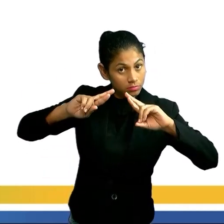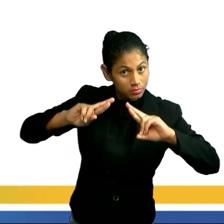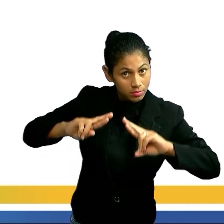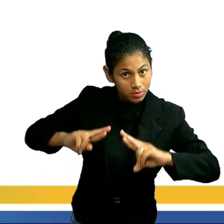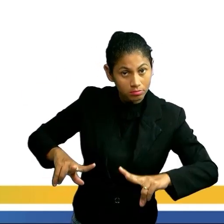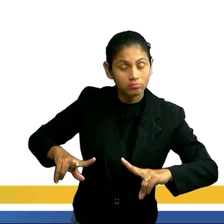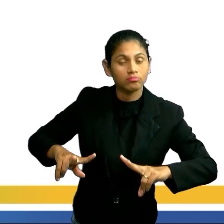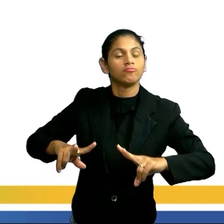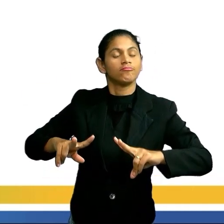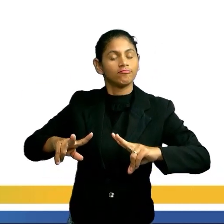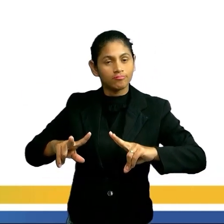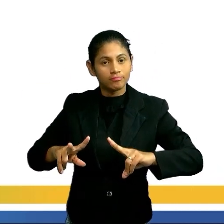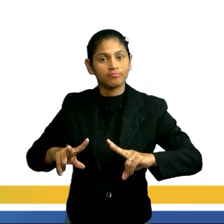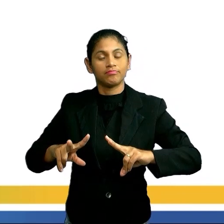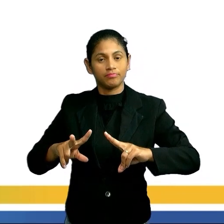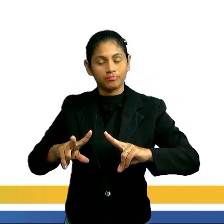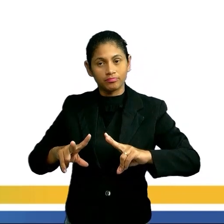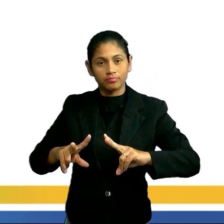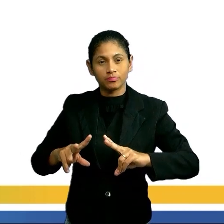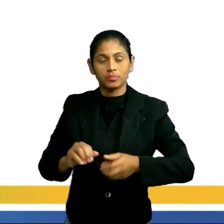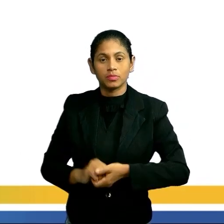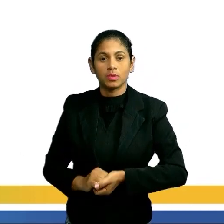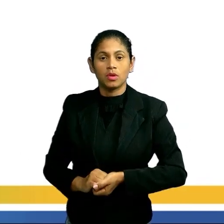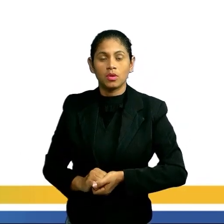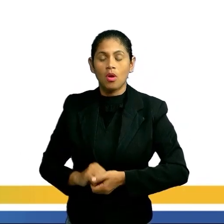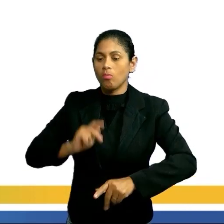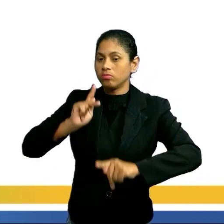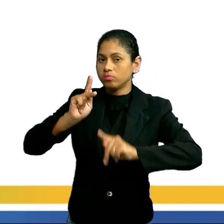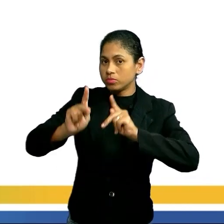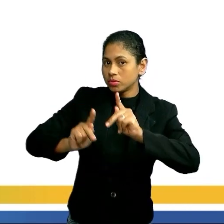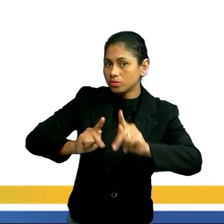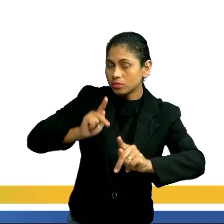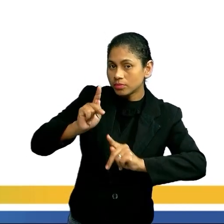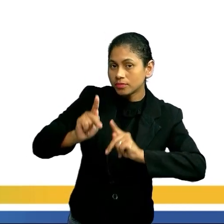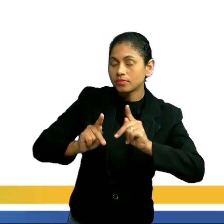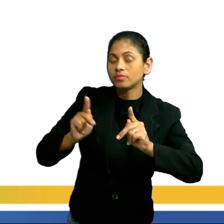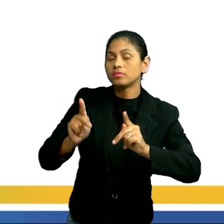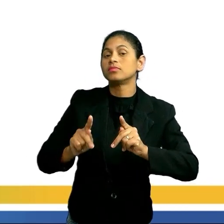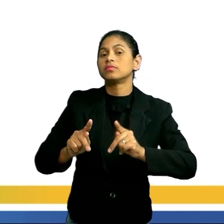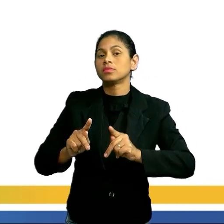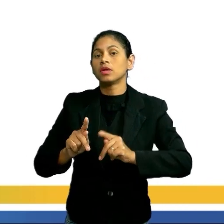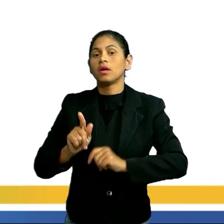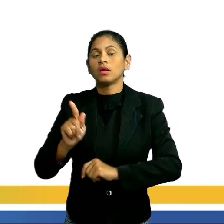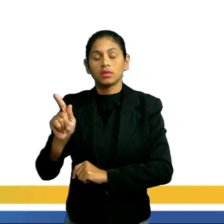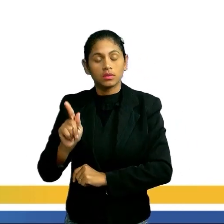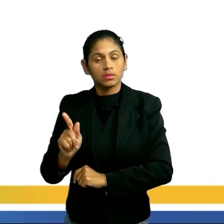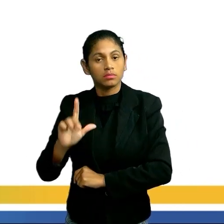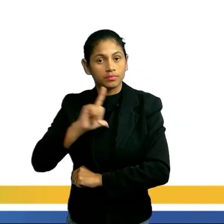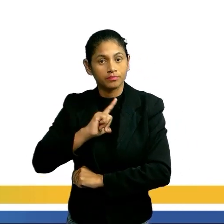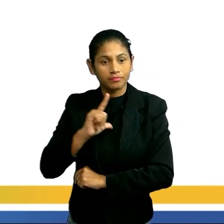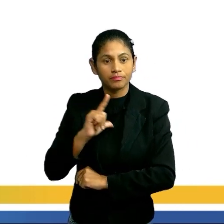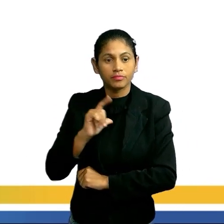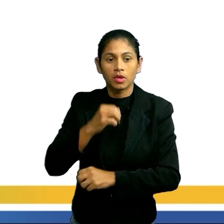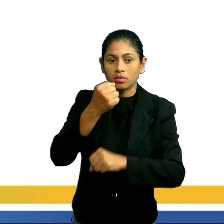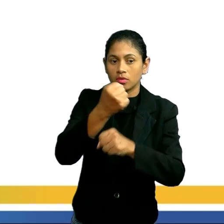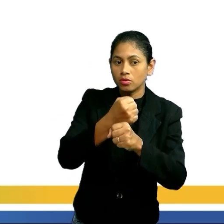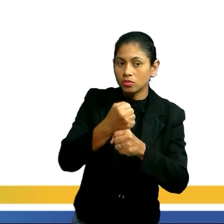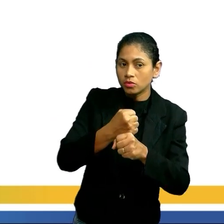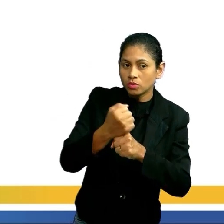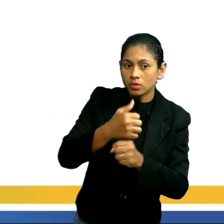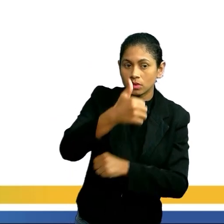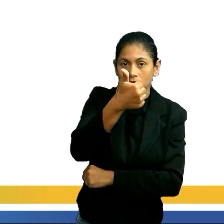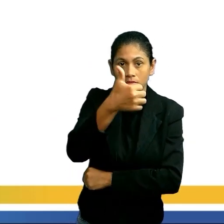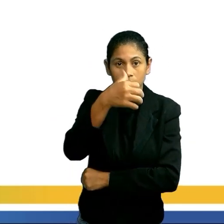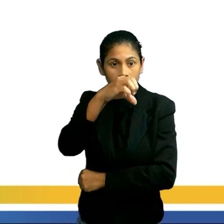uma pegada agora muito popular que o Vargas vai ter em 1951 a